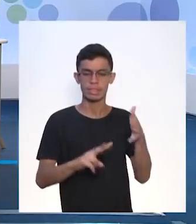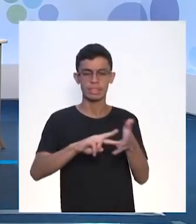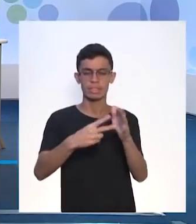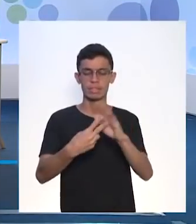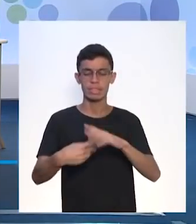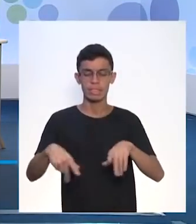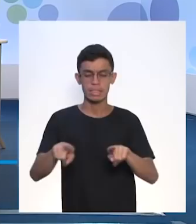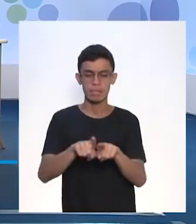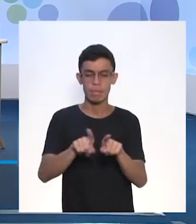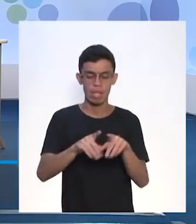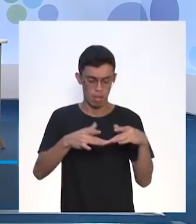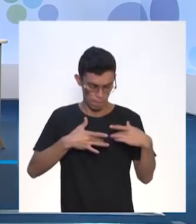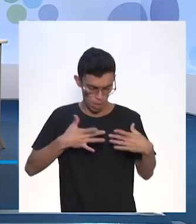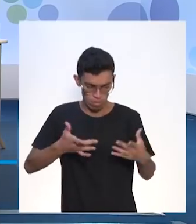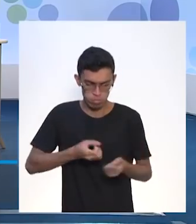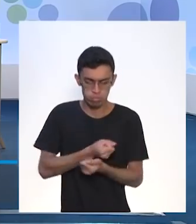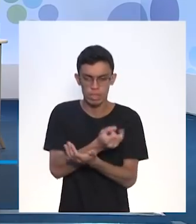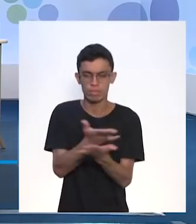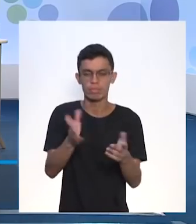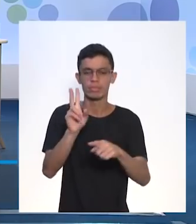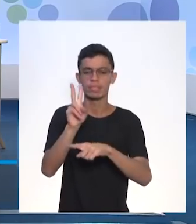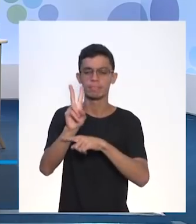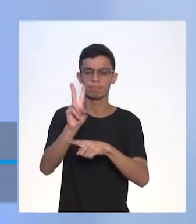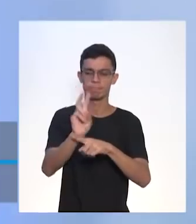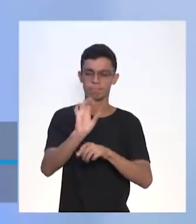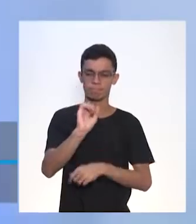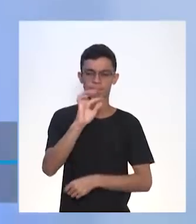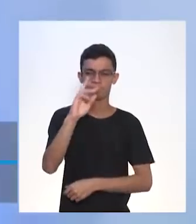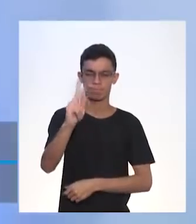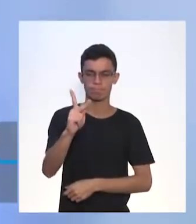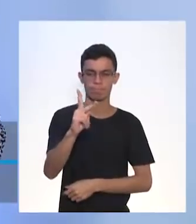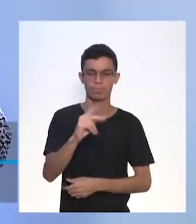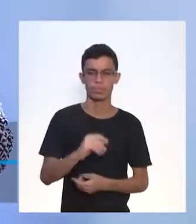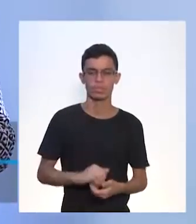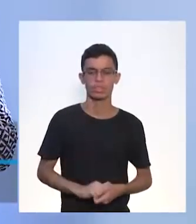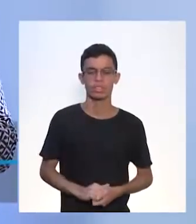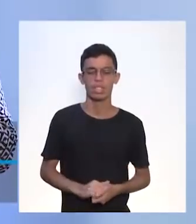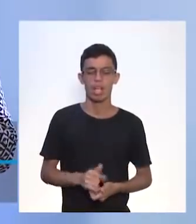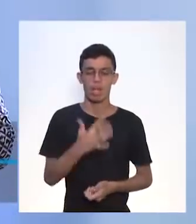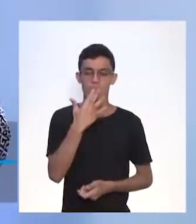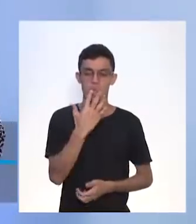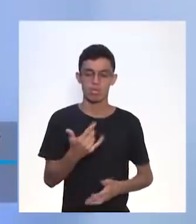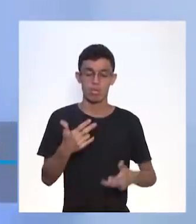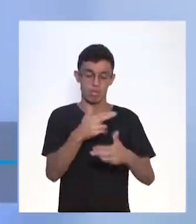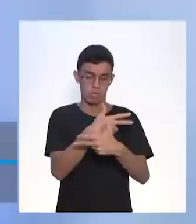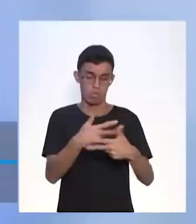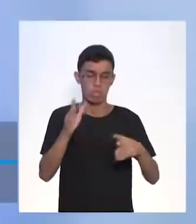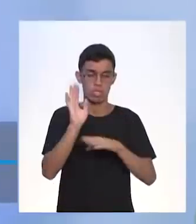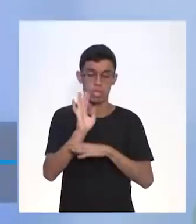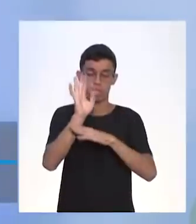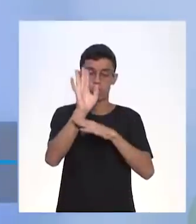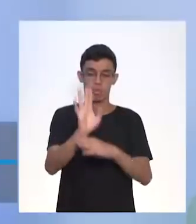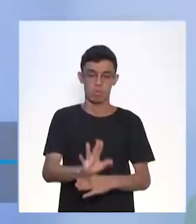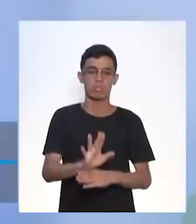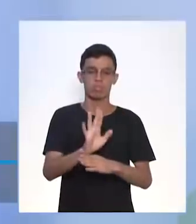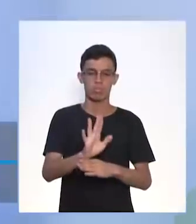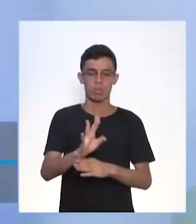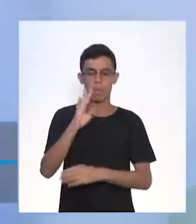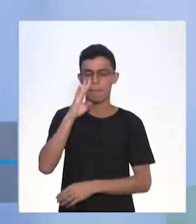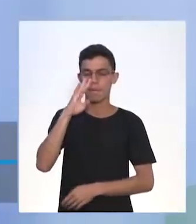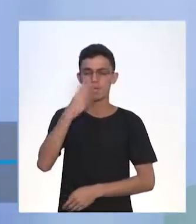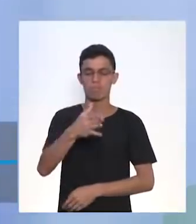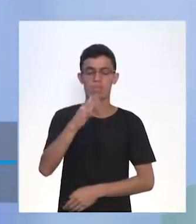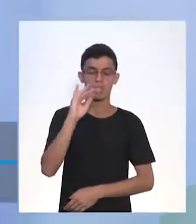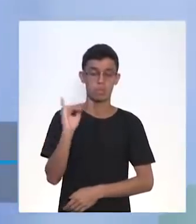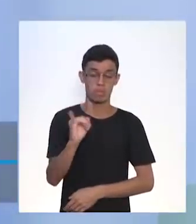Uhum. O preservar é uma doação. Ok. As cores ajudam, né? As cores reforçam a questão